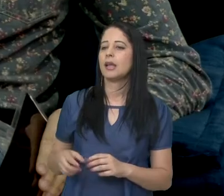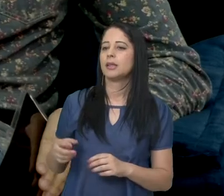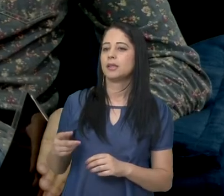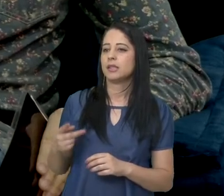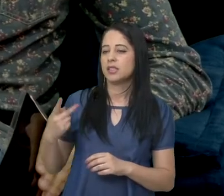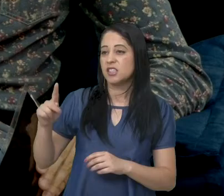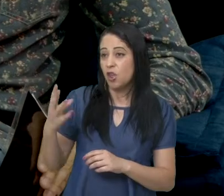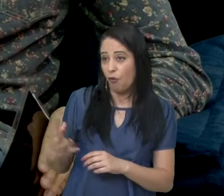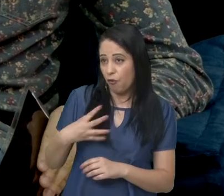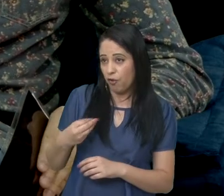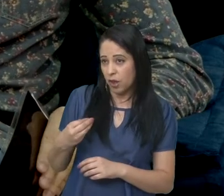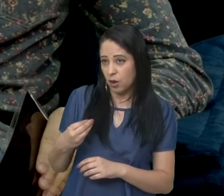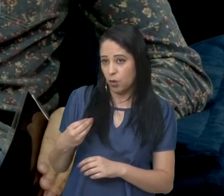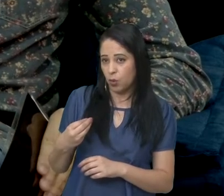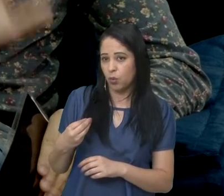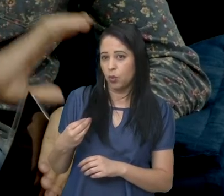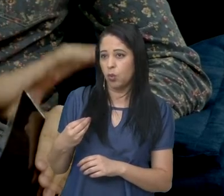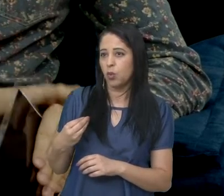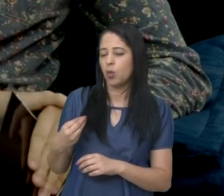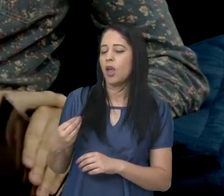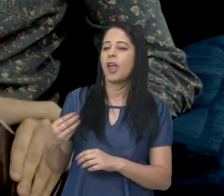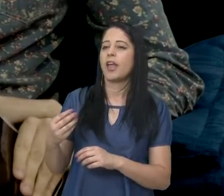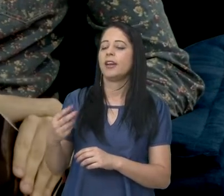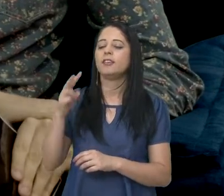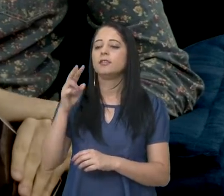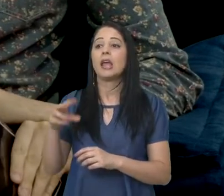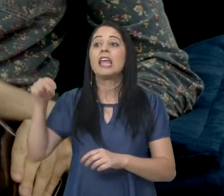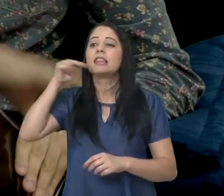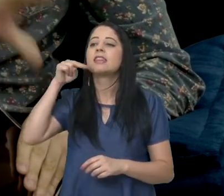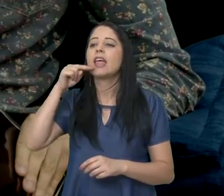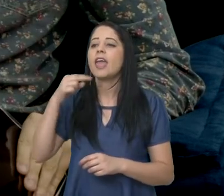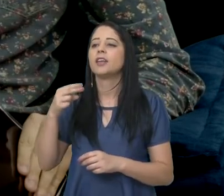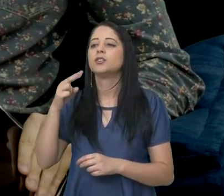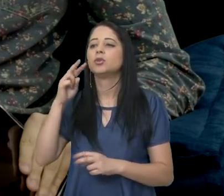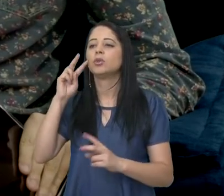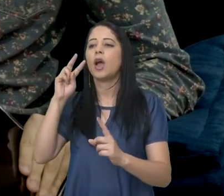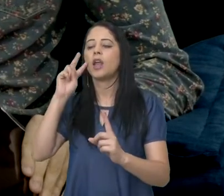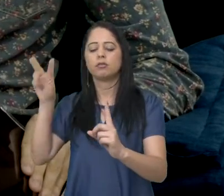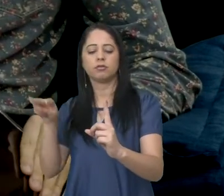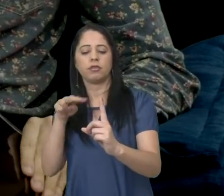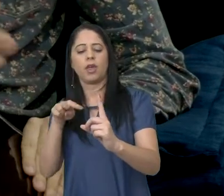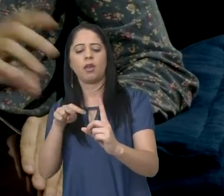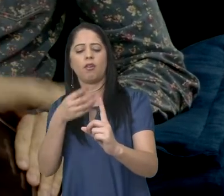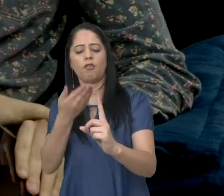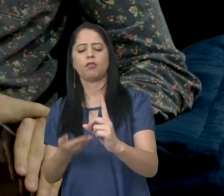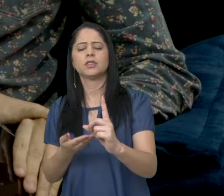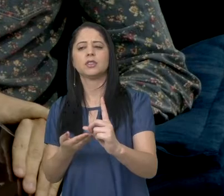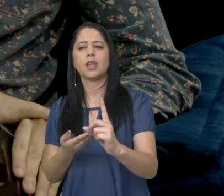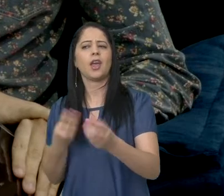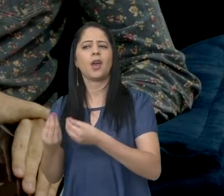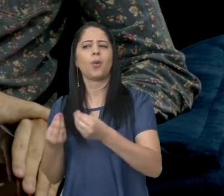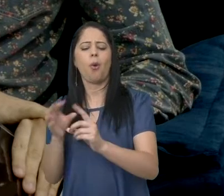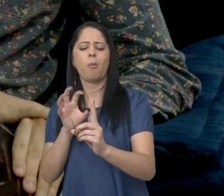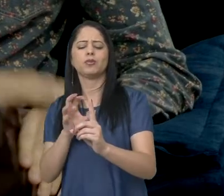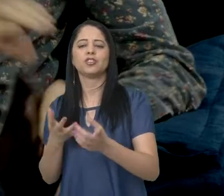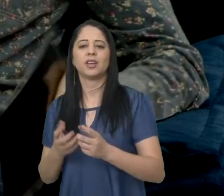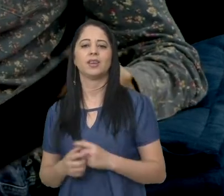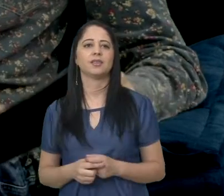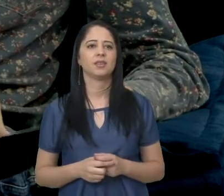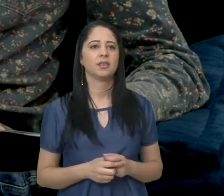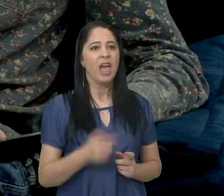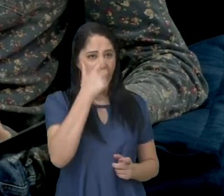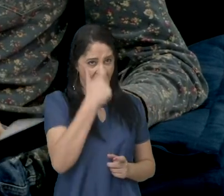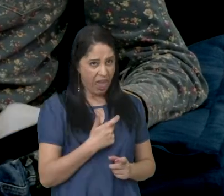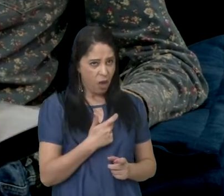Eu tenho um filho só. Você tem um filho. O seu filho e o seu neto, eles veem você como qual figura? Olha, de uma